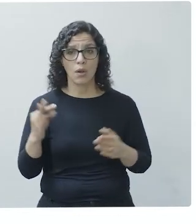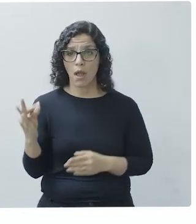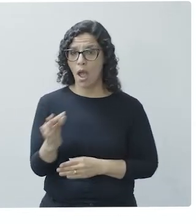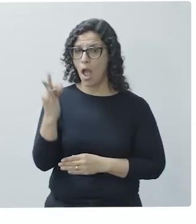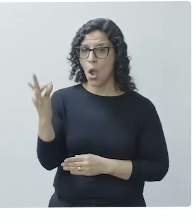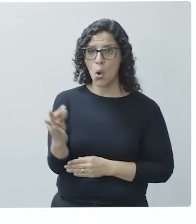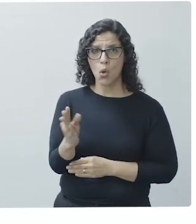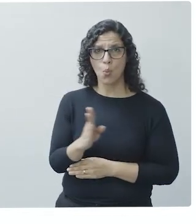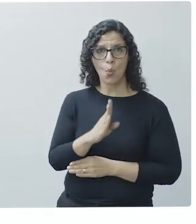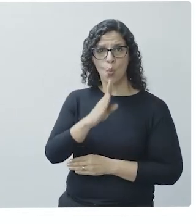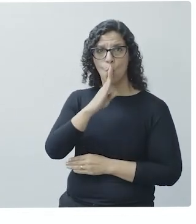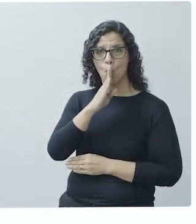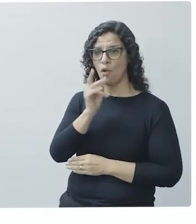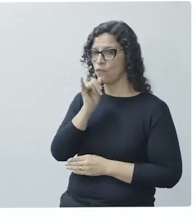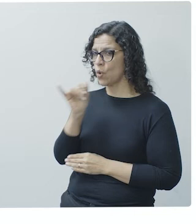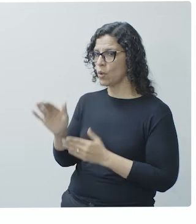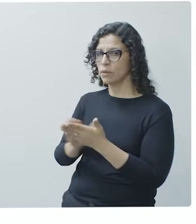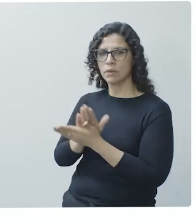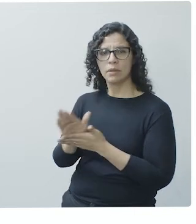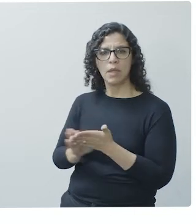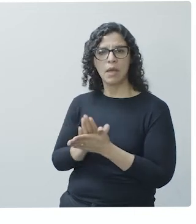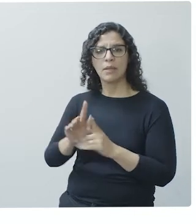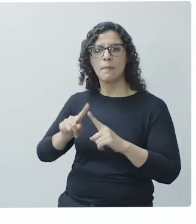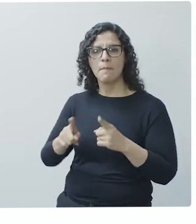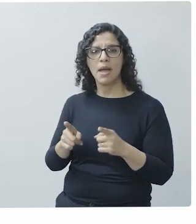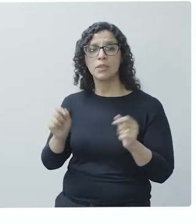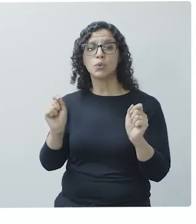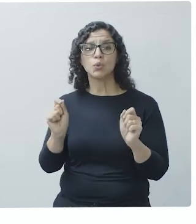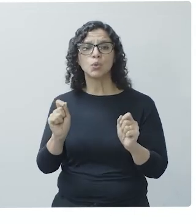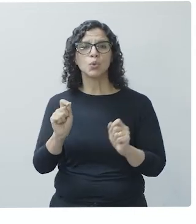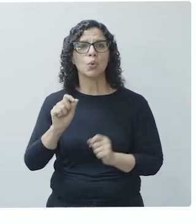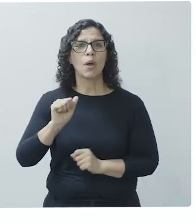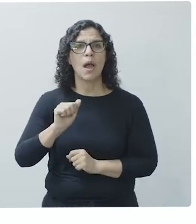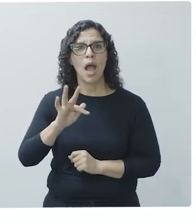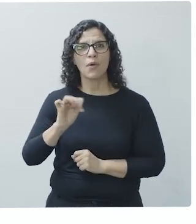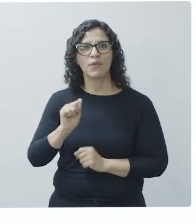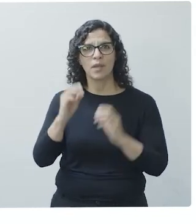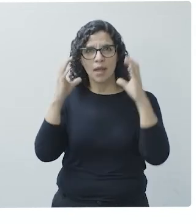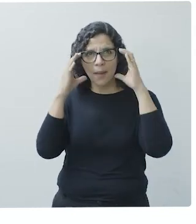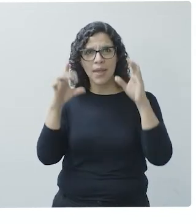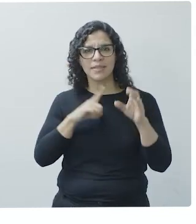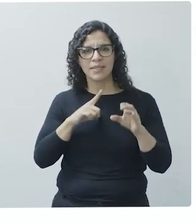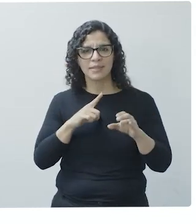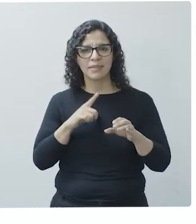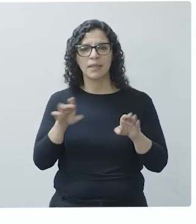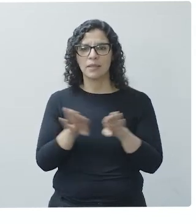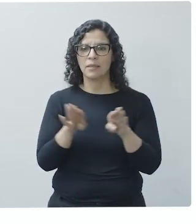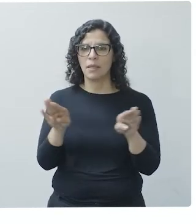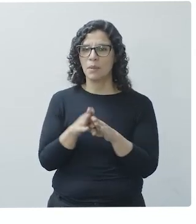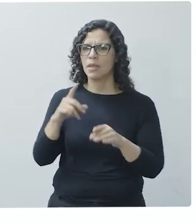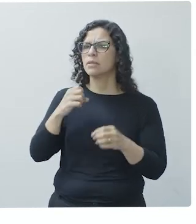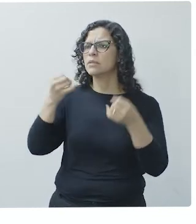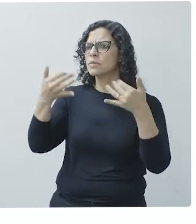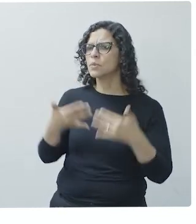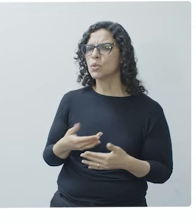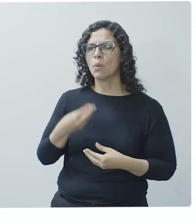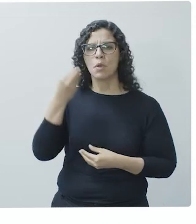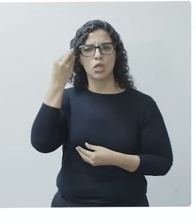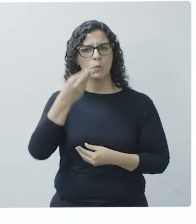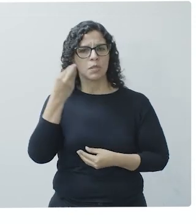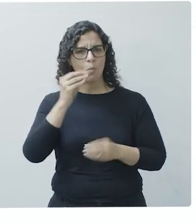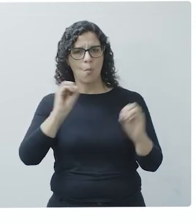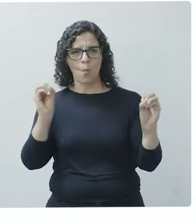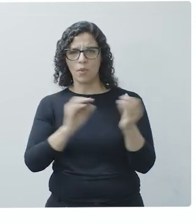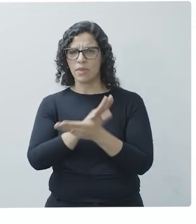Parece que a agulha não disse nada, mas um alfinete de cabeça grande e não